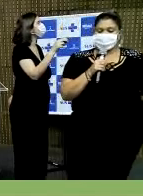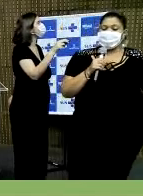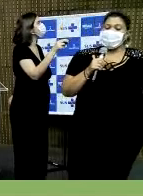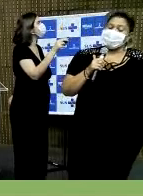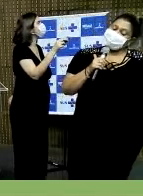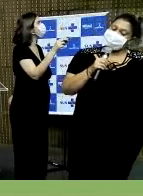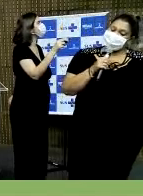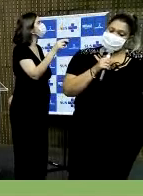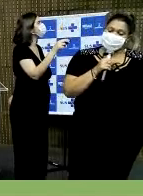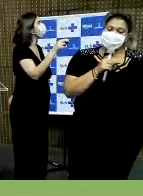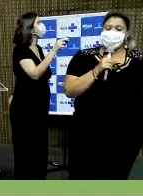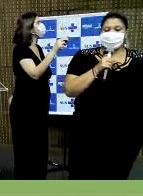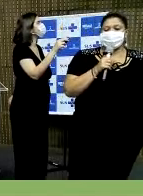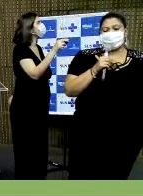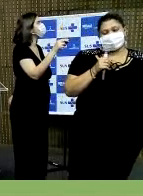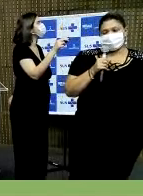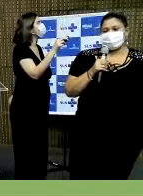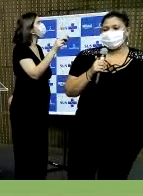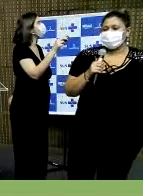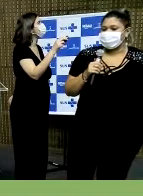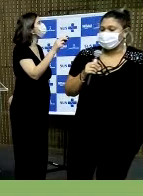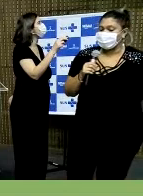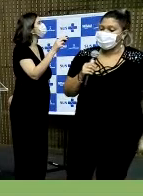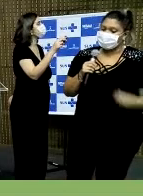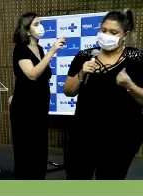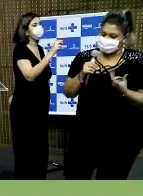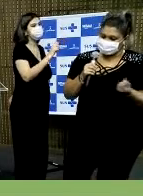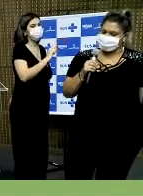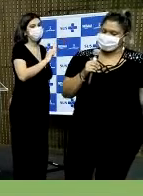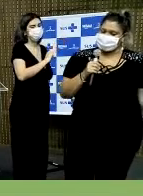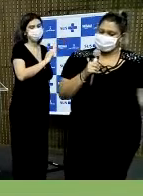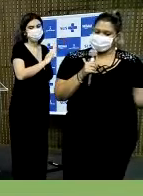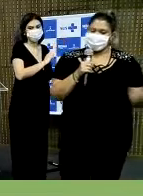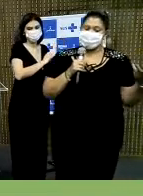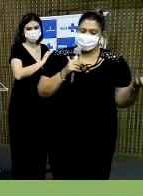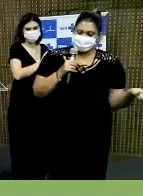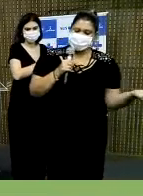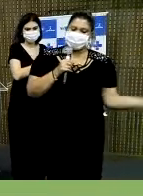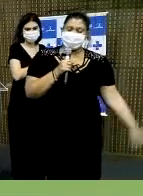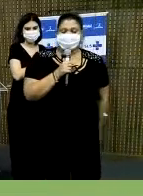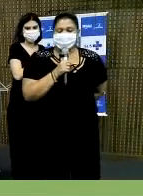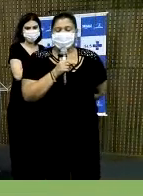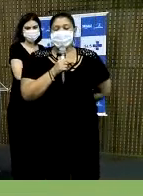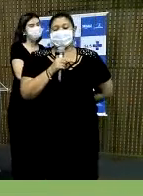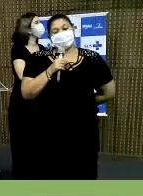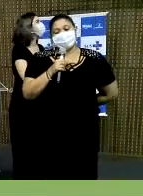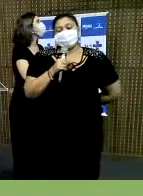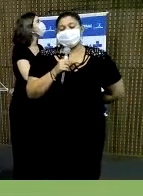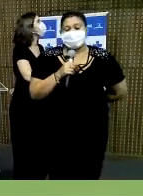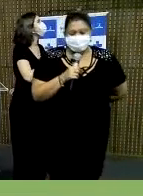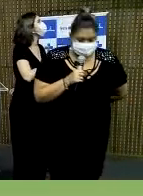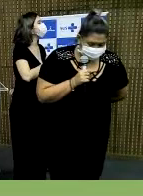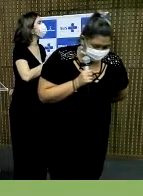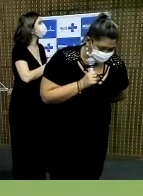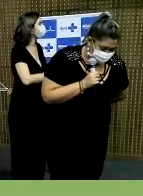condomínios. Esses condomínios que tem um pouco mais de poder aquisitivo, mas assim, o